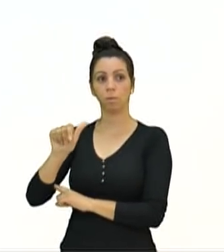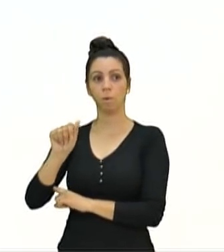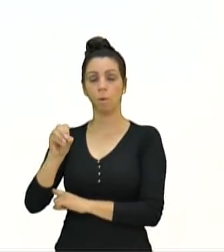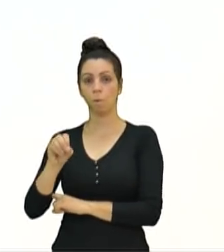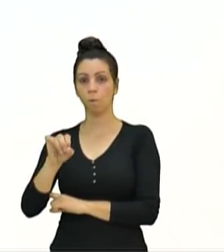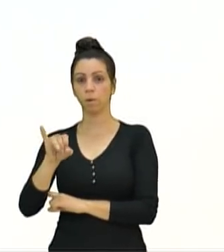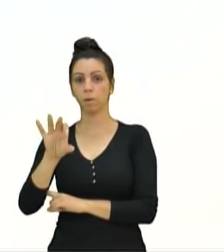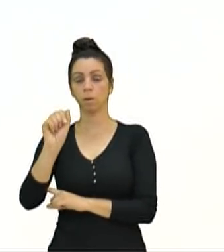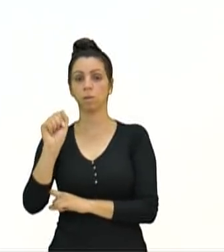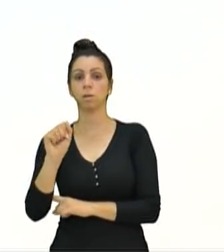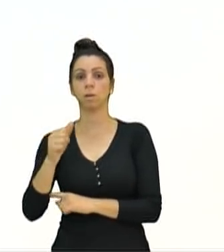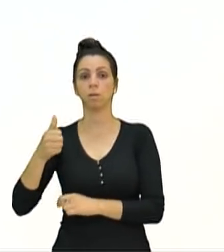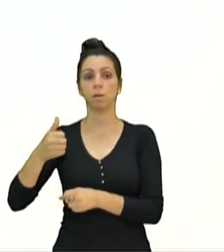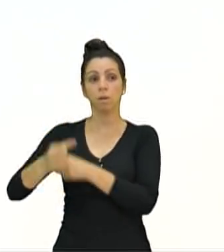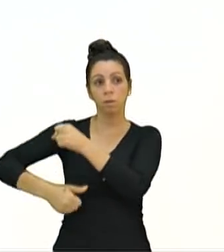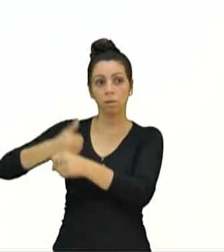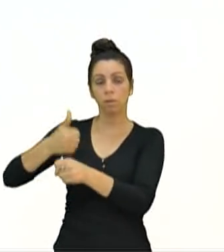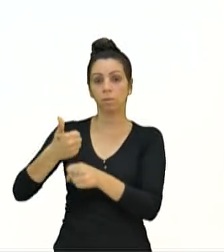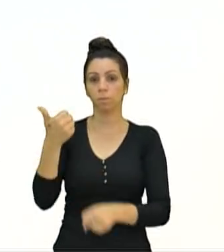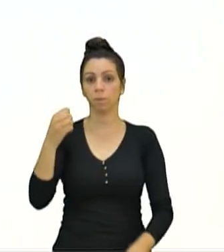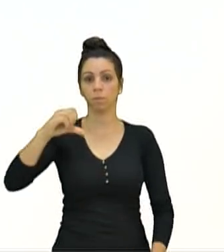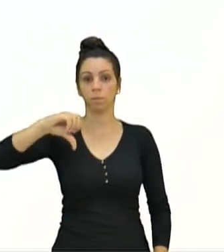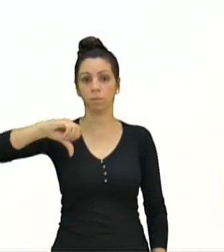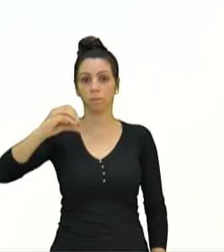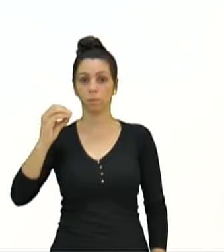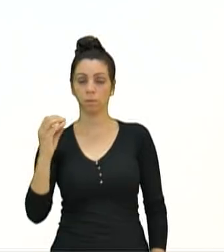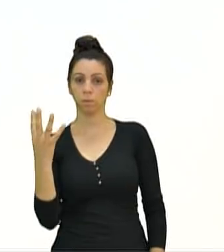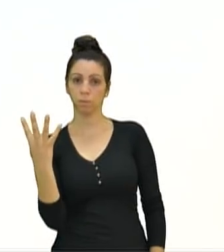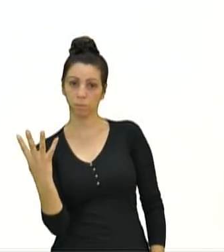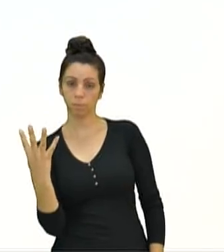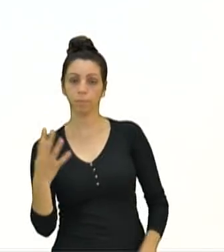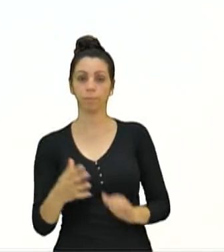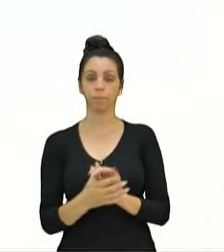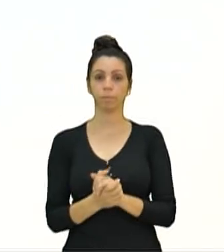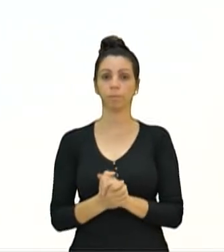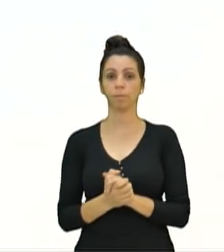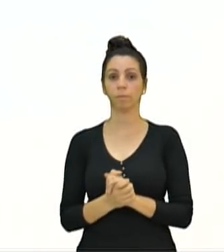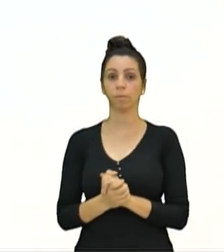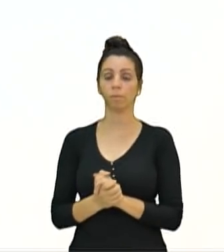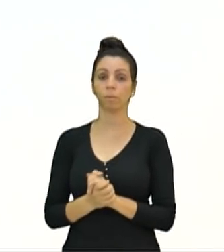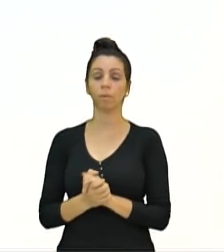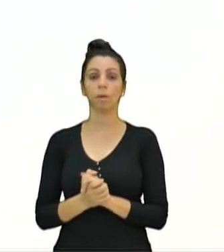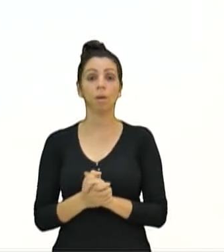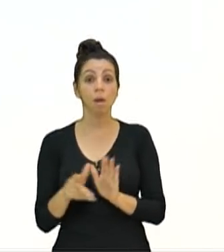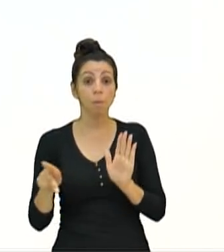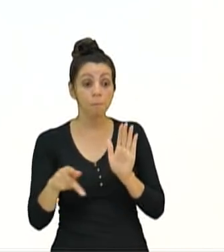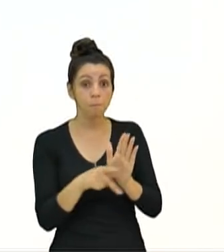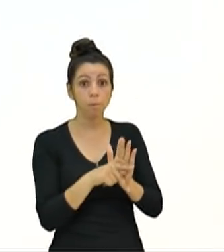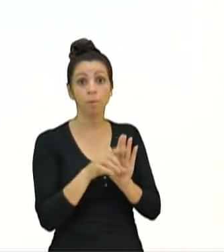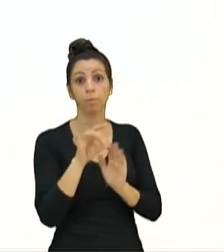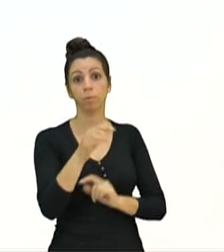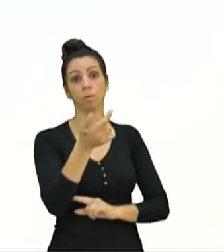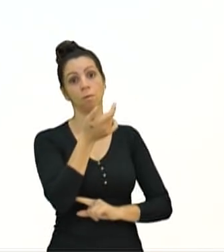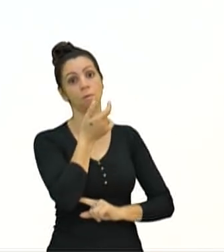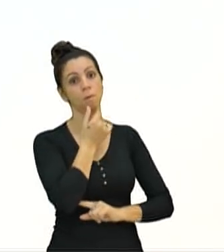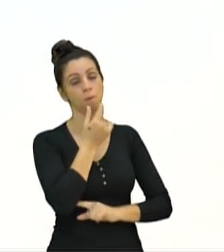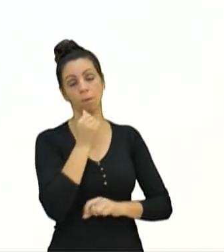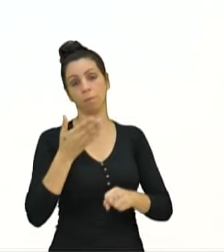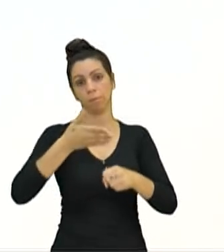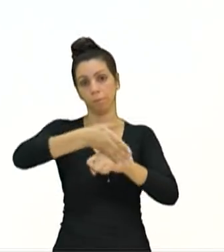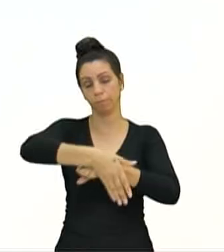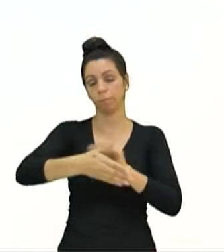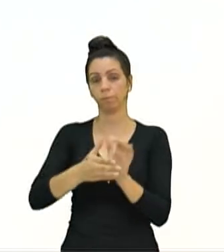1904, em provas de plataforma e exclusiva para os homens. A